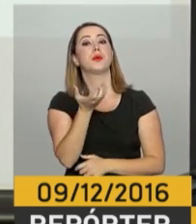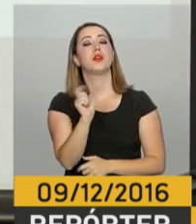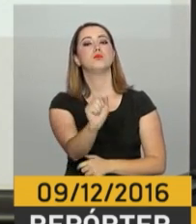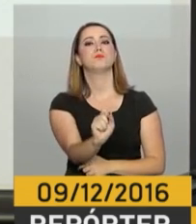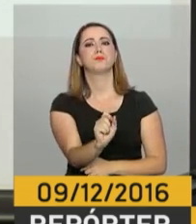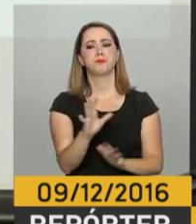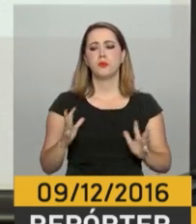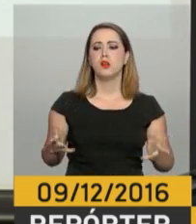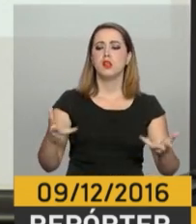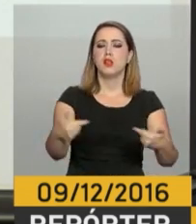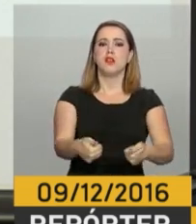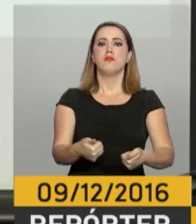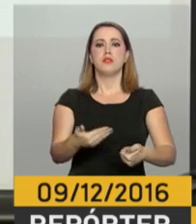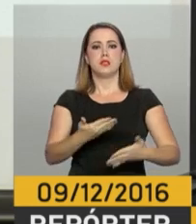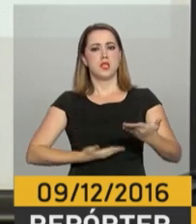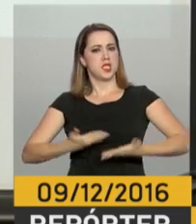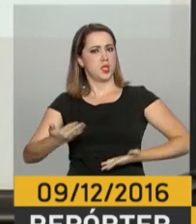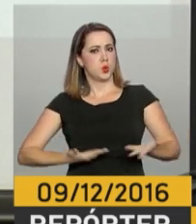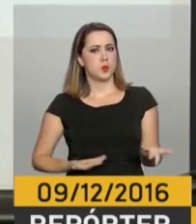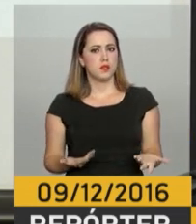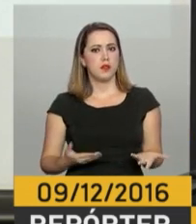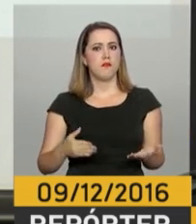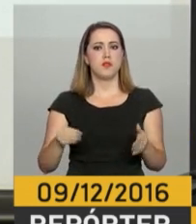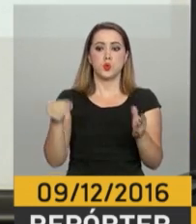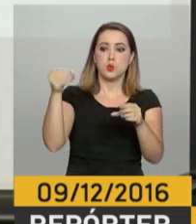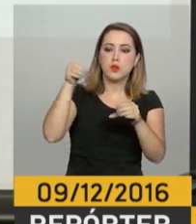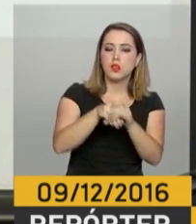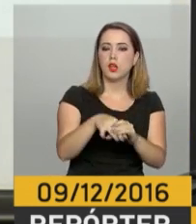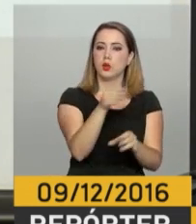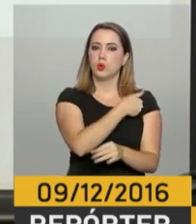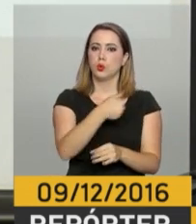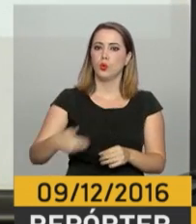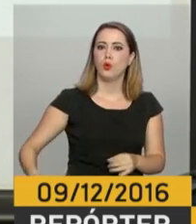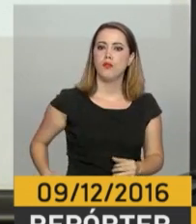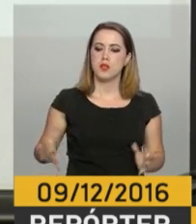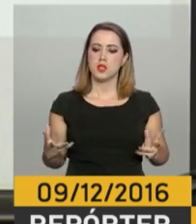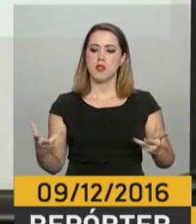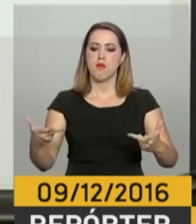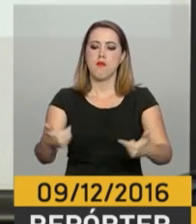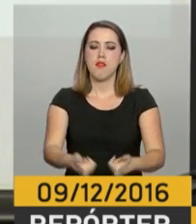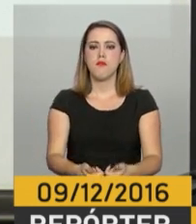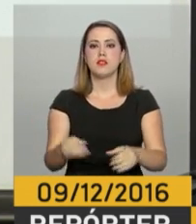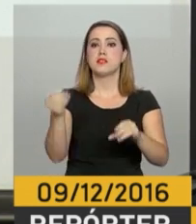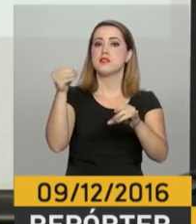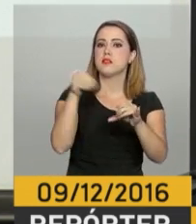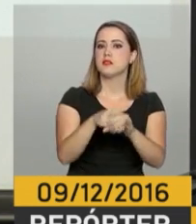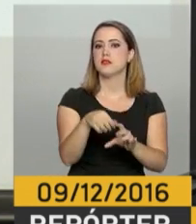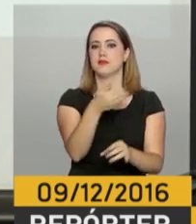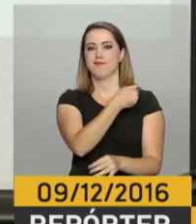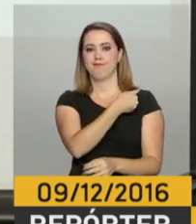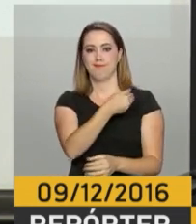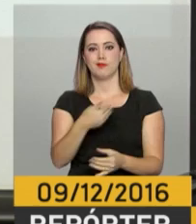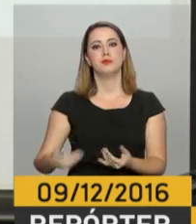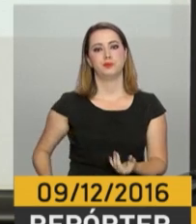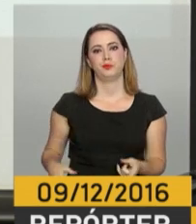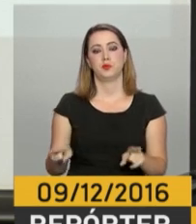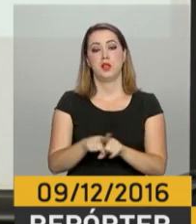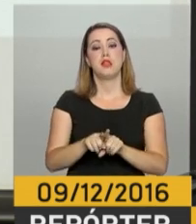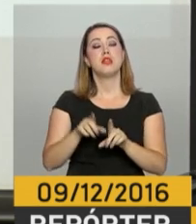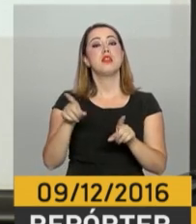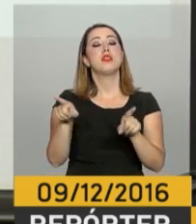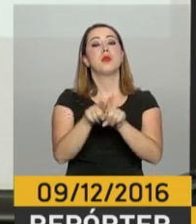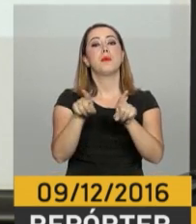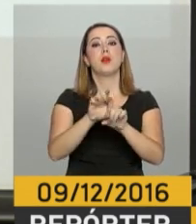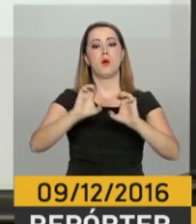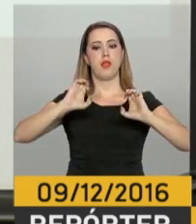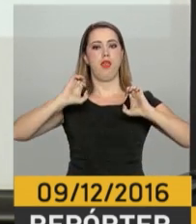públicos, querem eficiência dos serviços privados, querem eficiência na política, querem ética na política. É isto que a